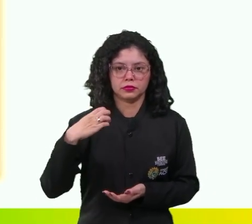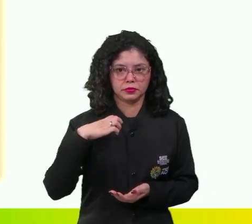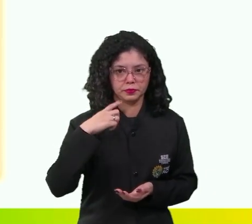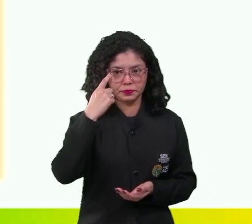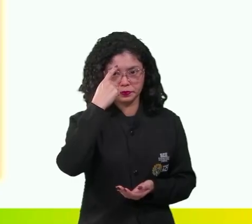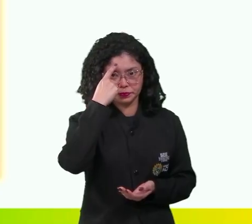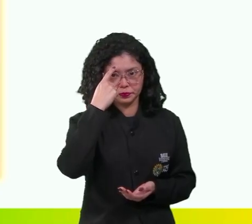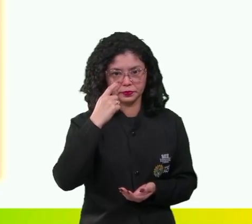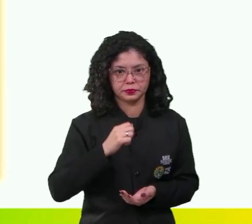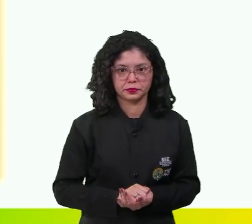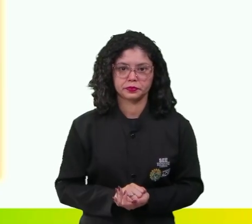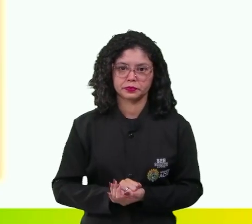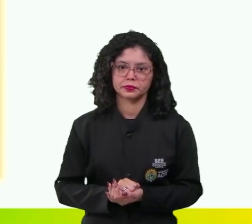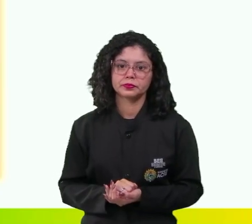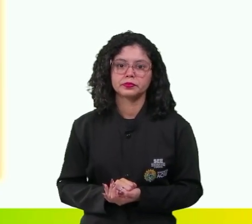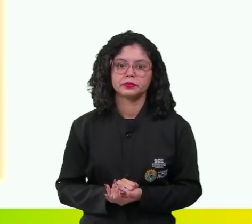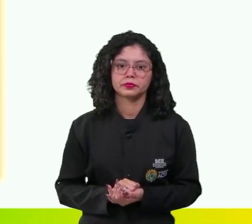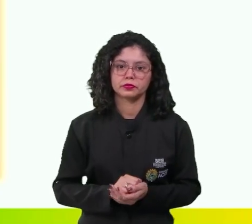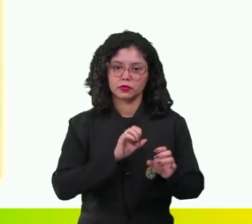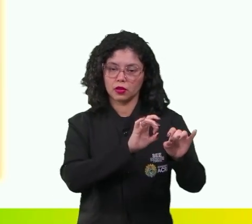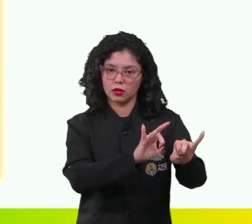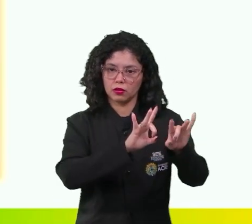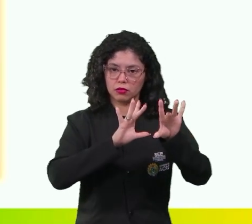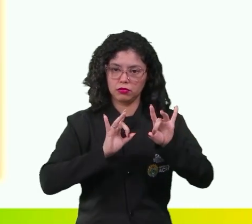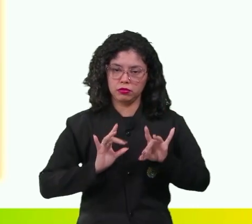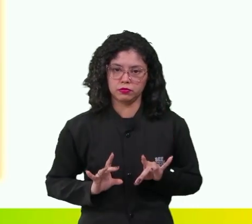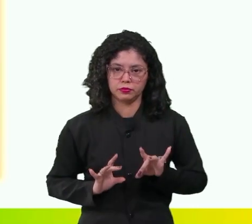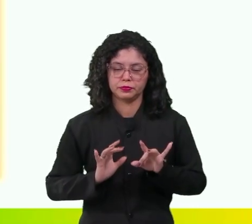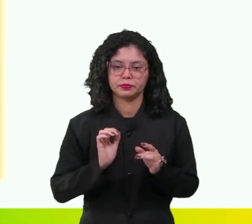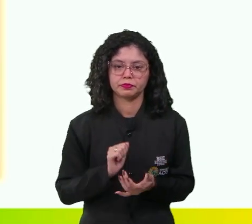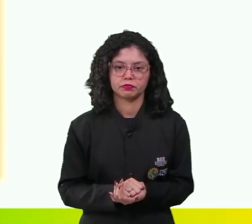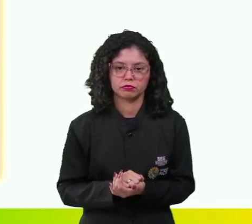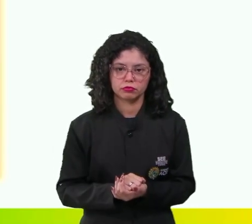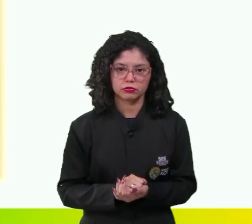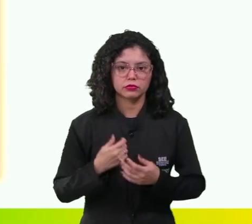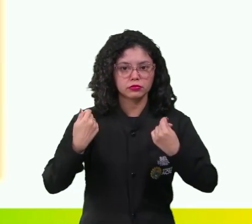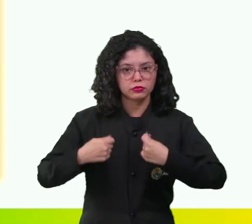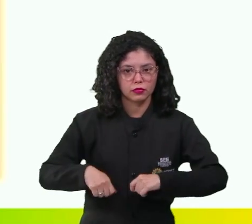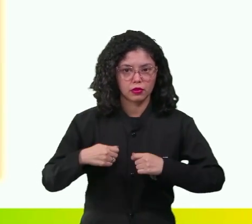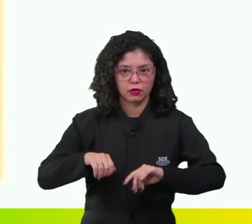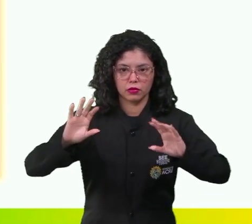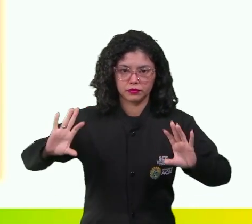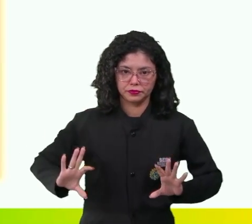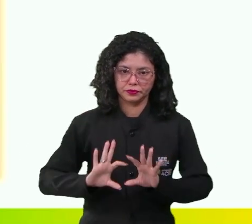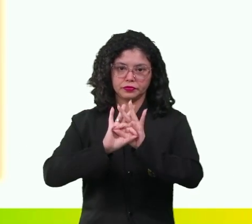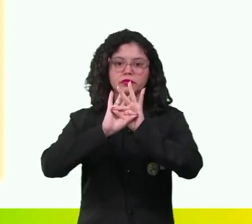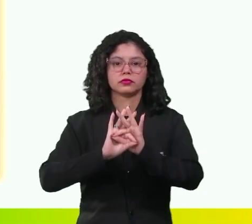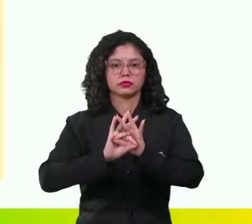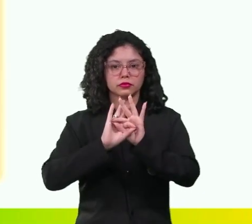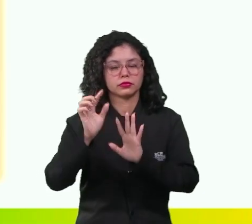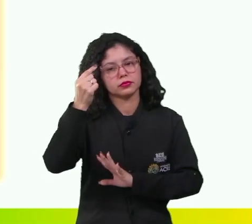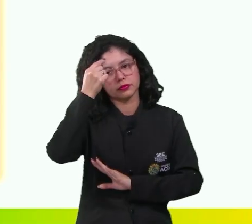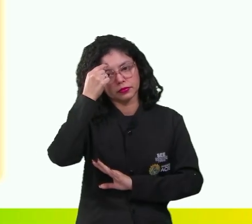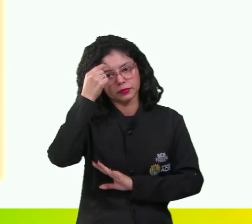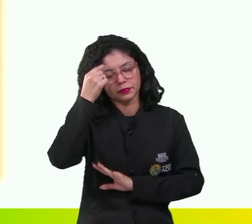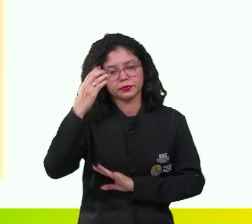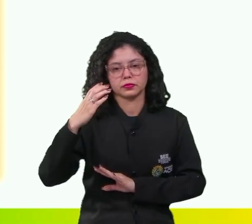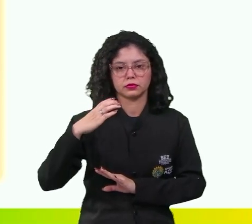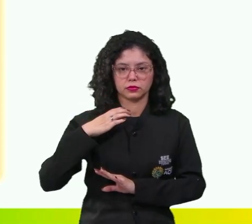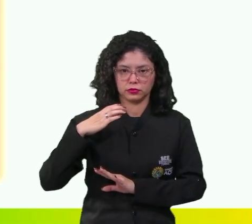Racionalidade ética. A racionalidade técnica precisa ser vinculada a